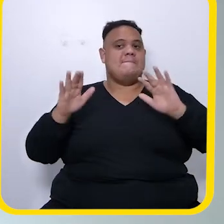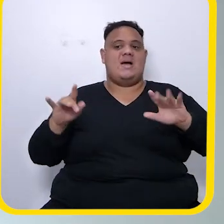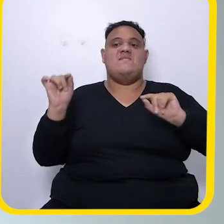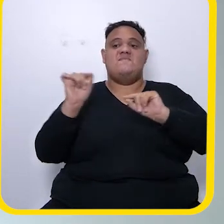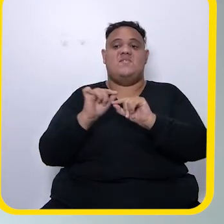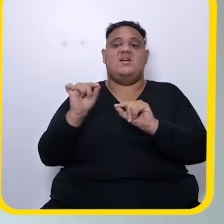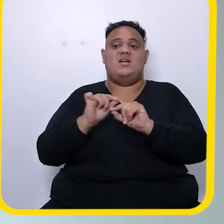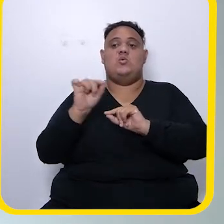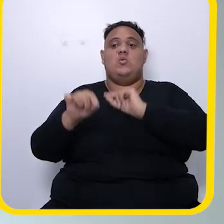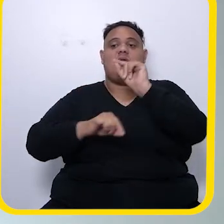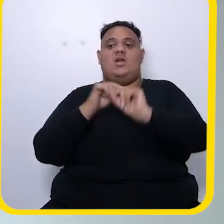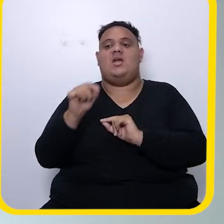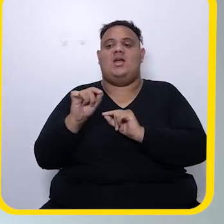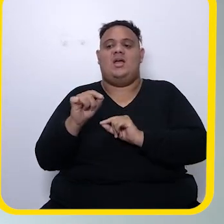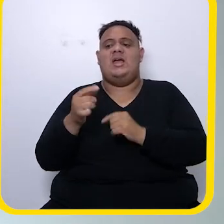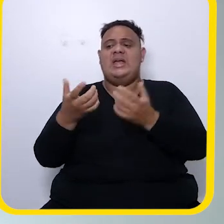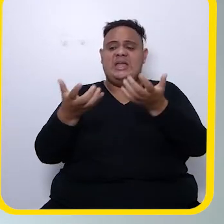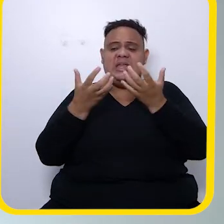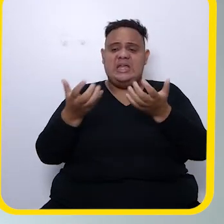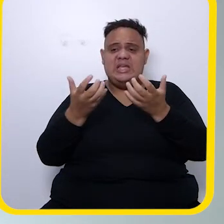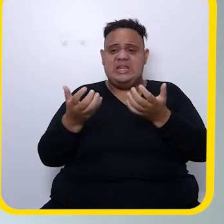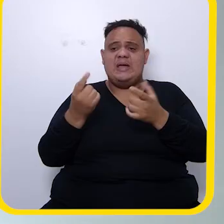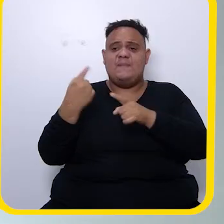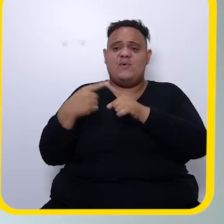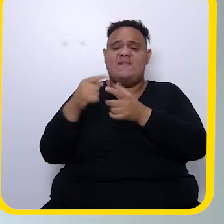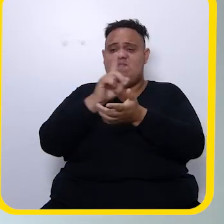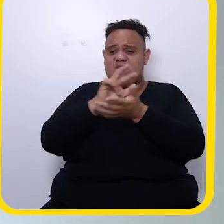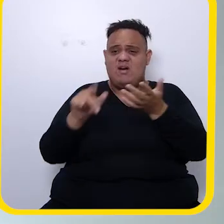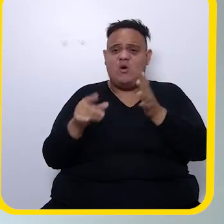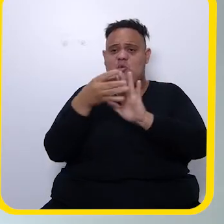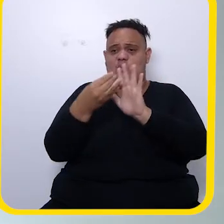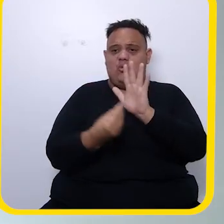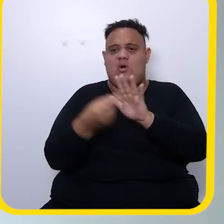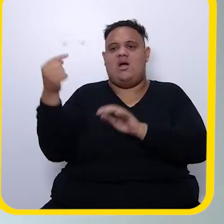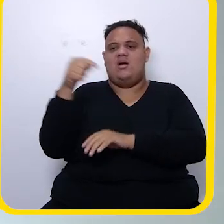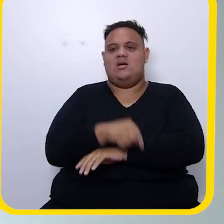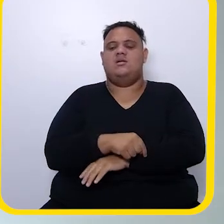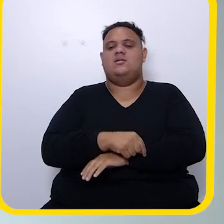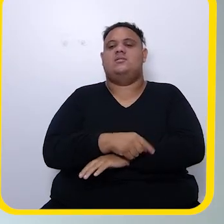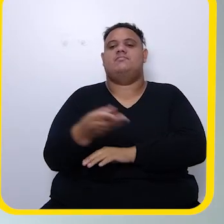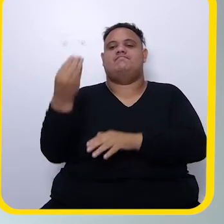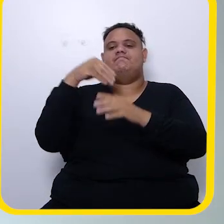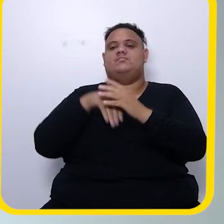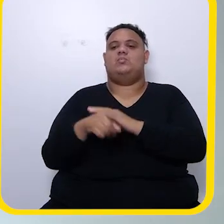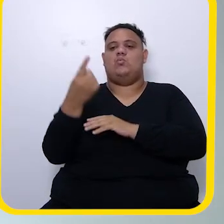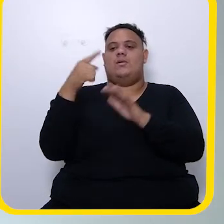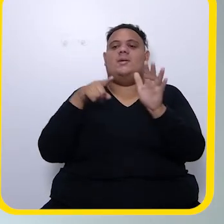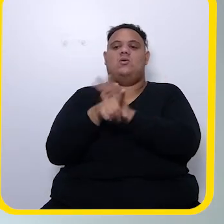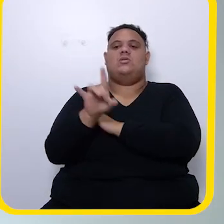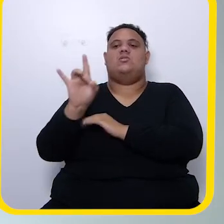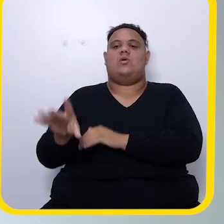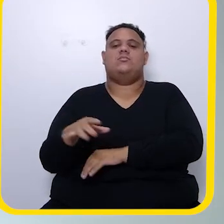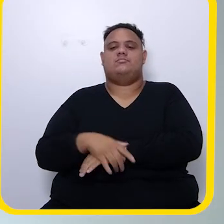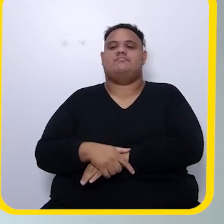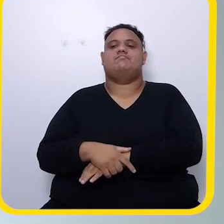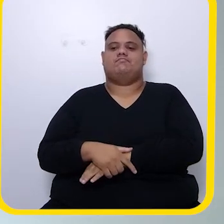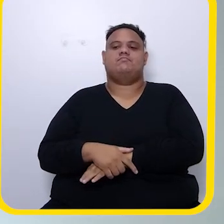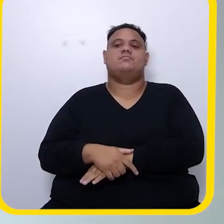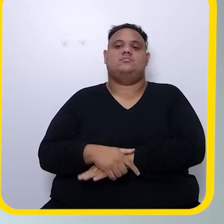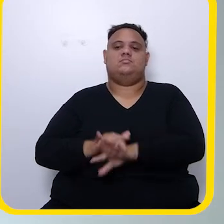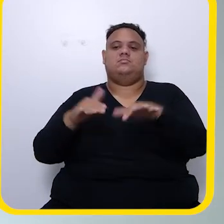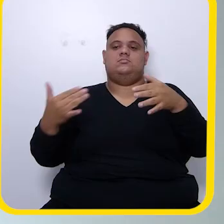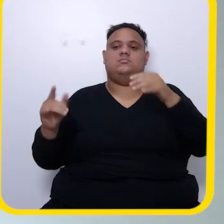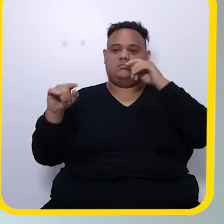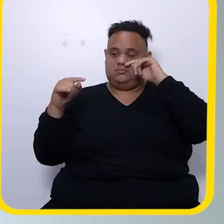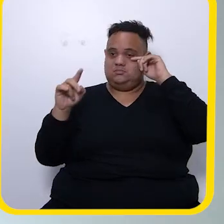questão de trazer para vocês, porque a gente consegue abordar vários conteúdos aqui dentro de uma questão só, certo? E aí